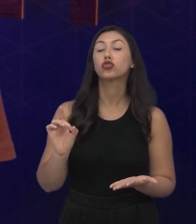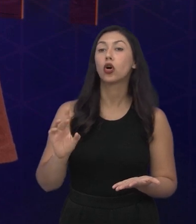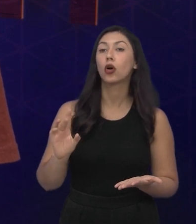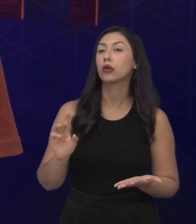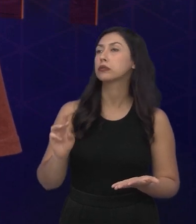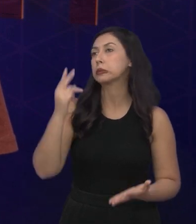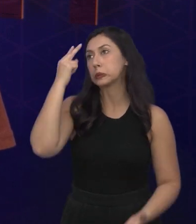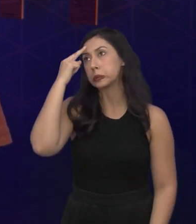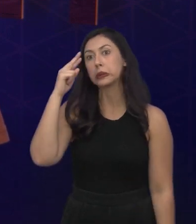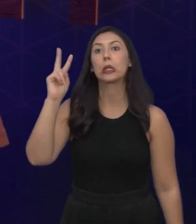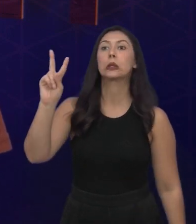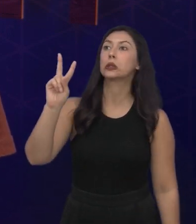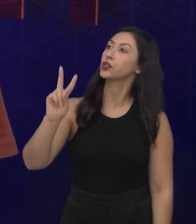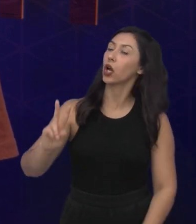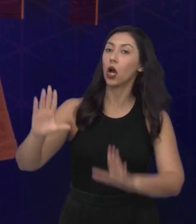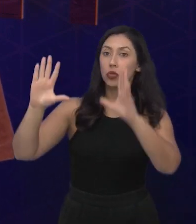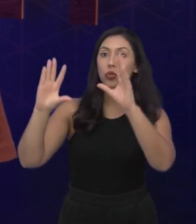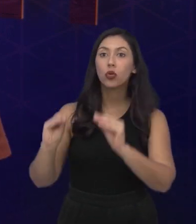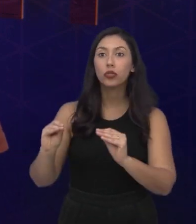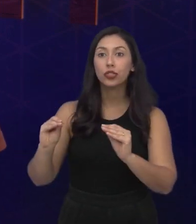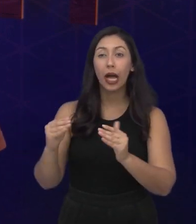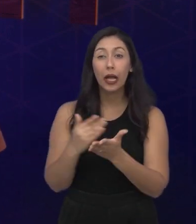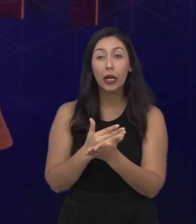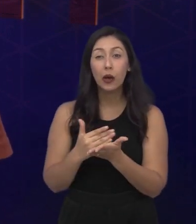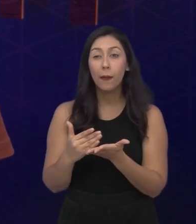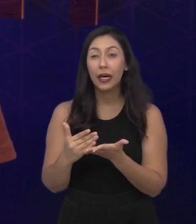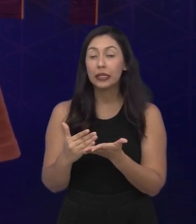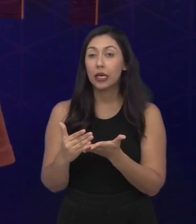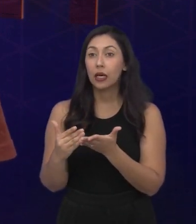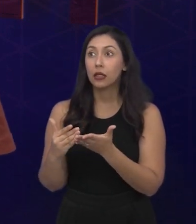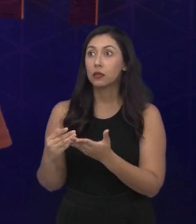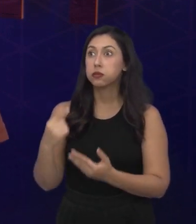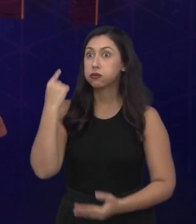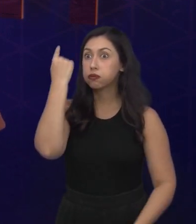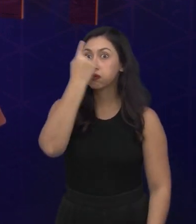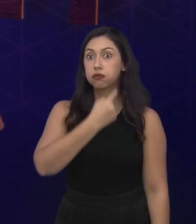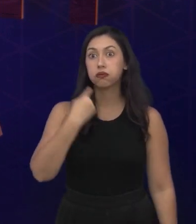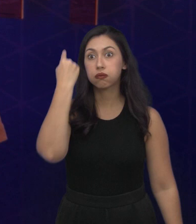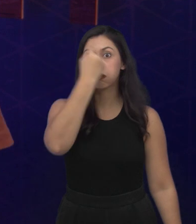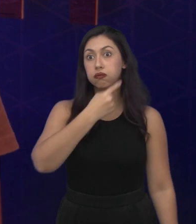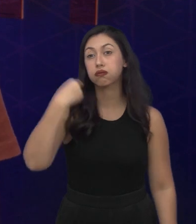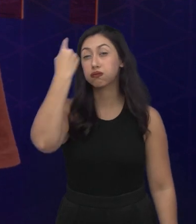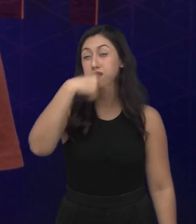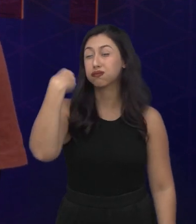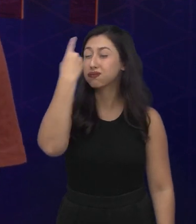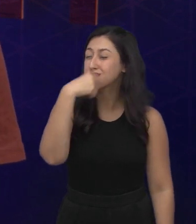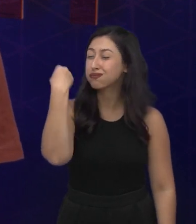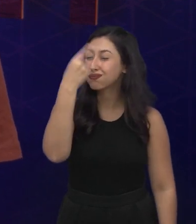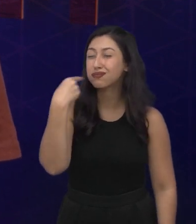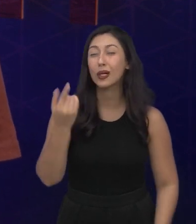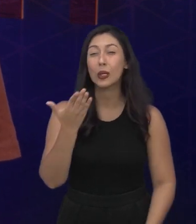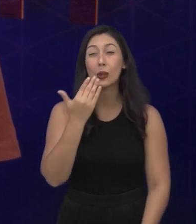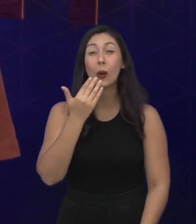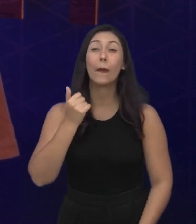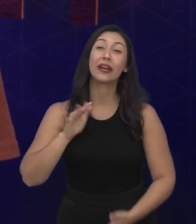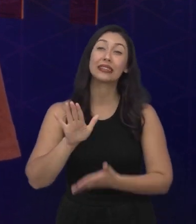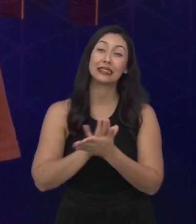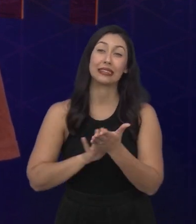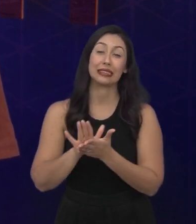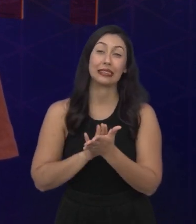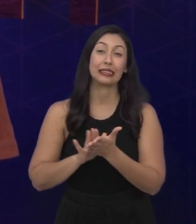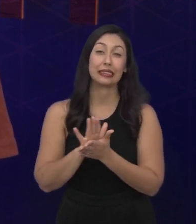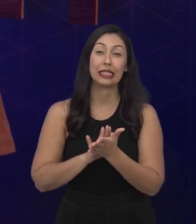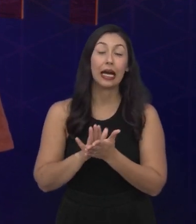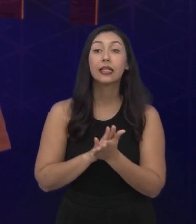comer só no outro dia à noite. Então ela começa a ficar longos períodos sem ter o que